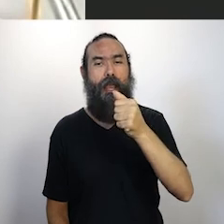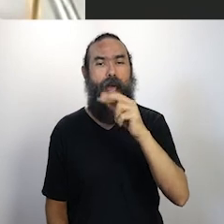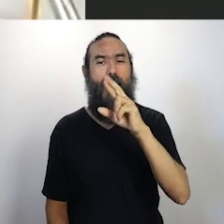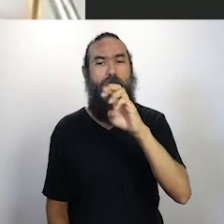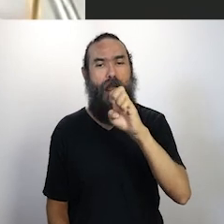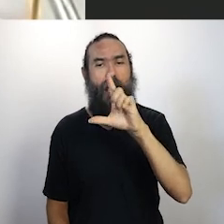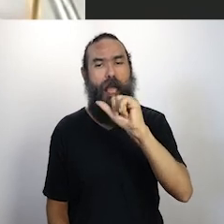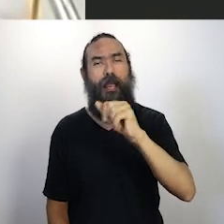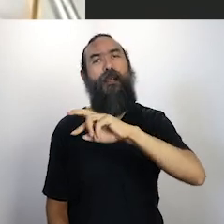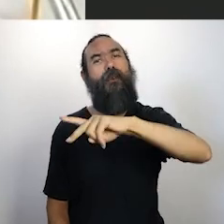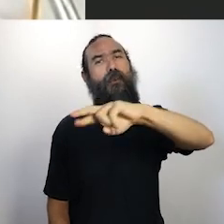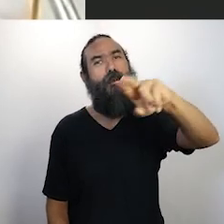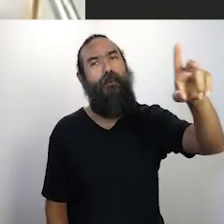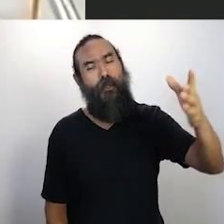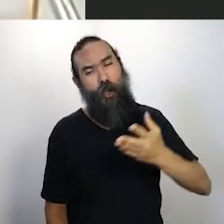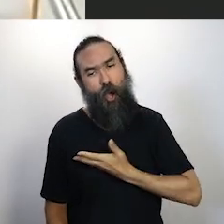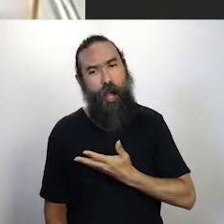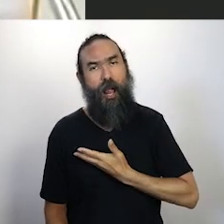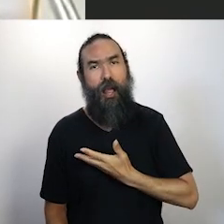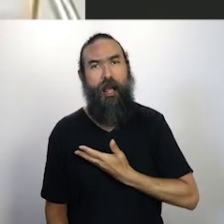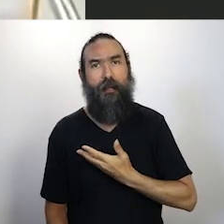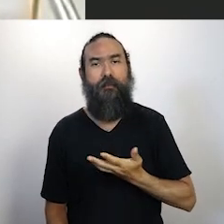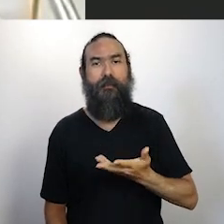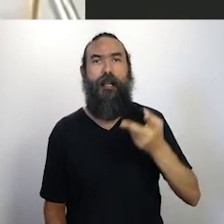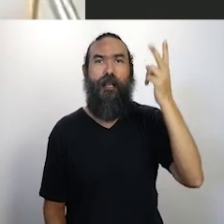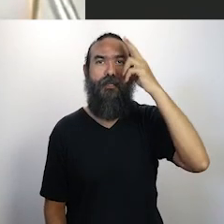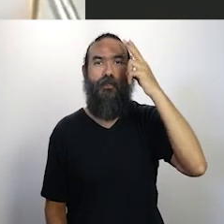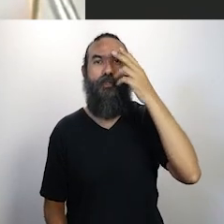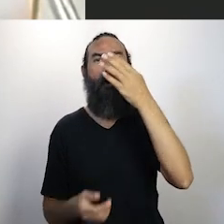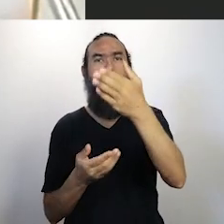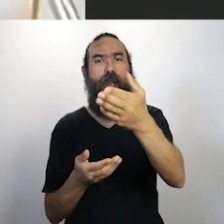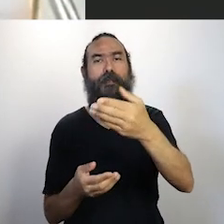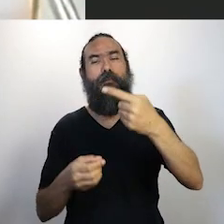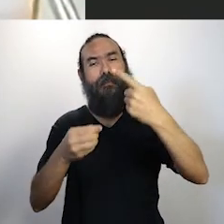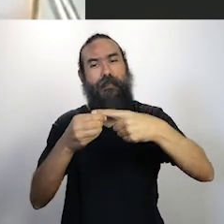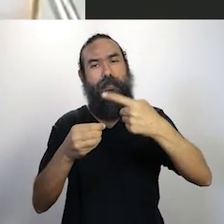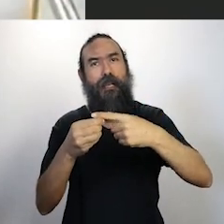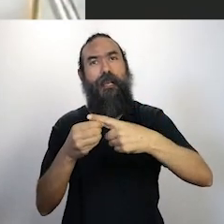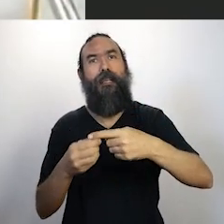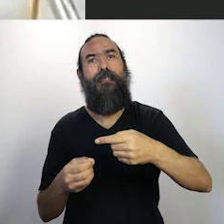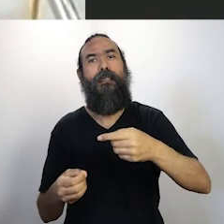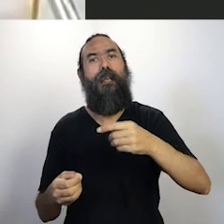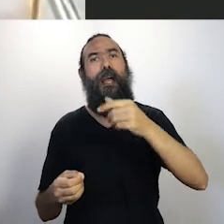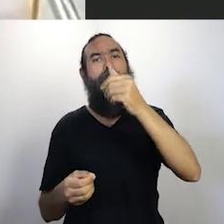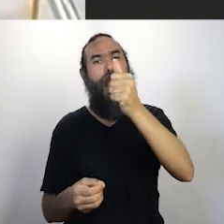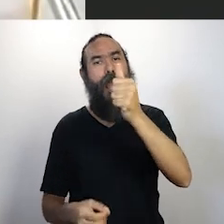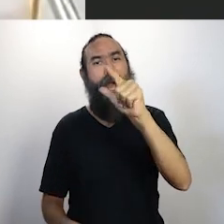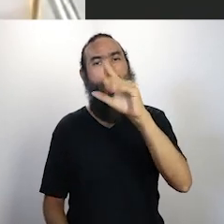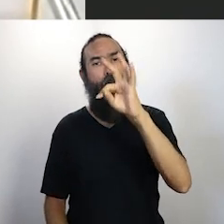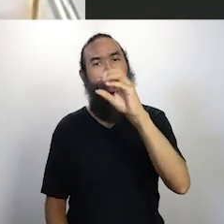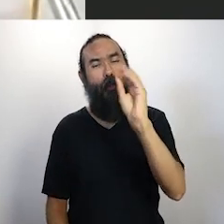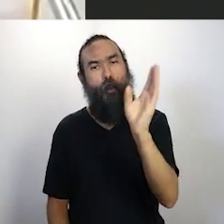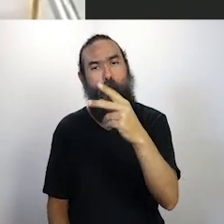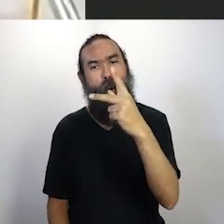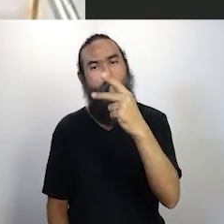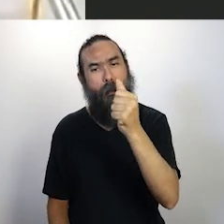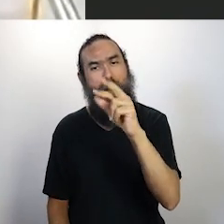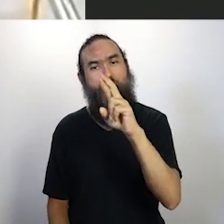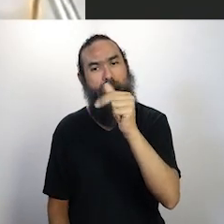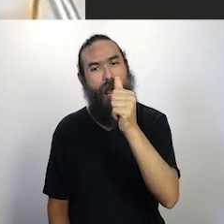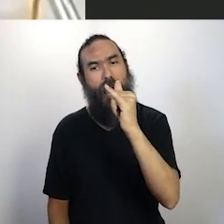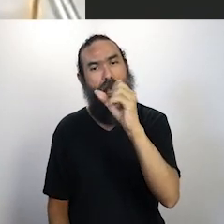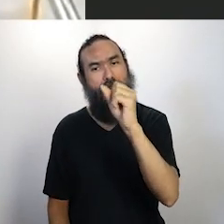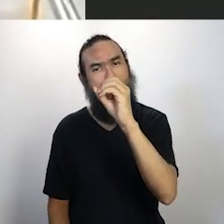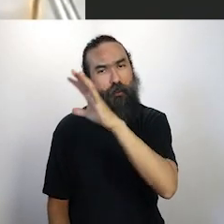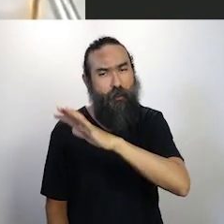Paraíso da Vila de São Jorge um grande abraço a todos ao Ju ao Teste e todos que estão participando é um